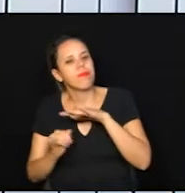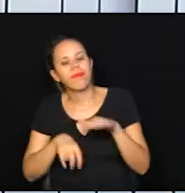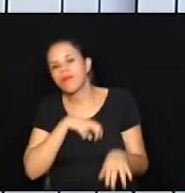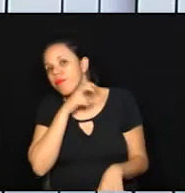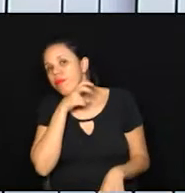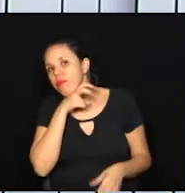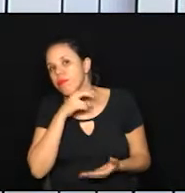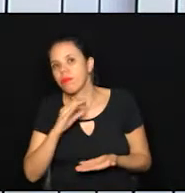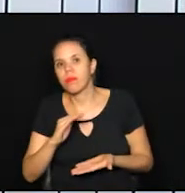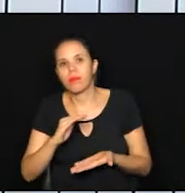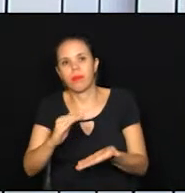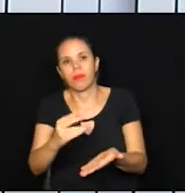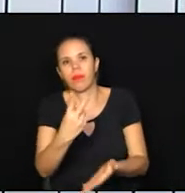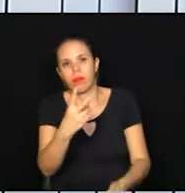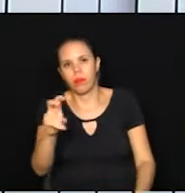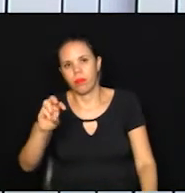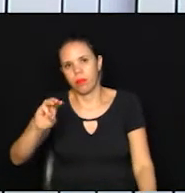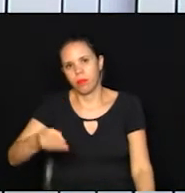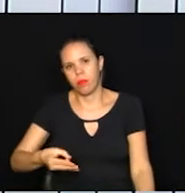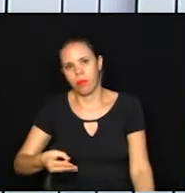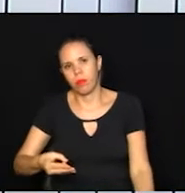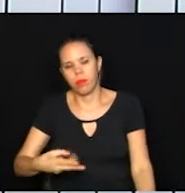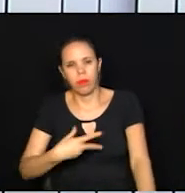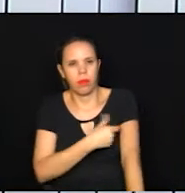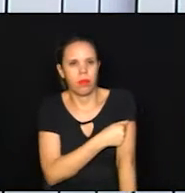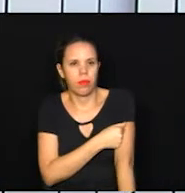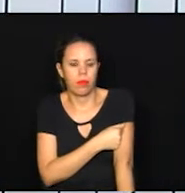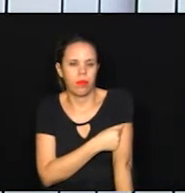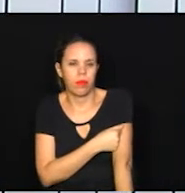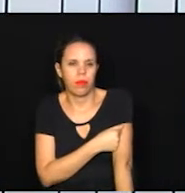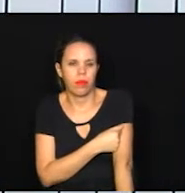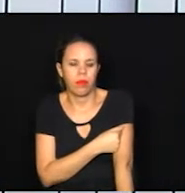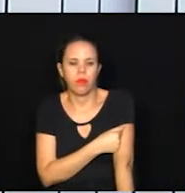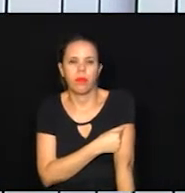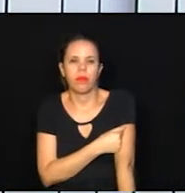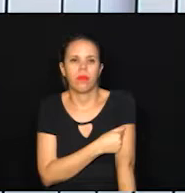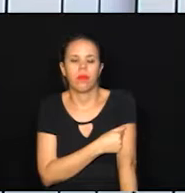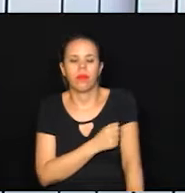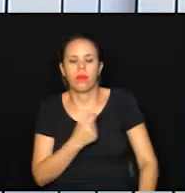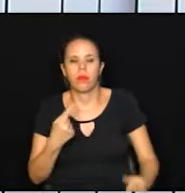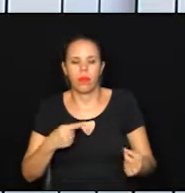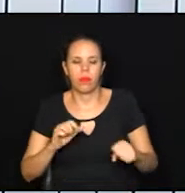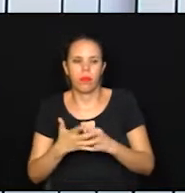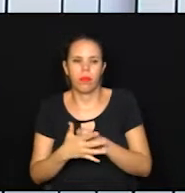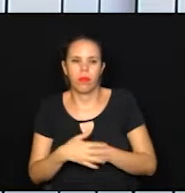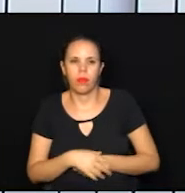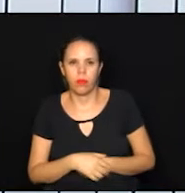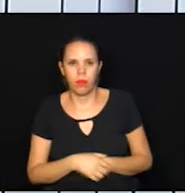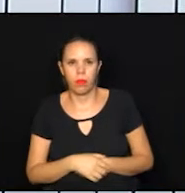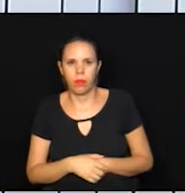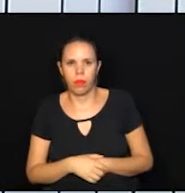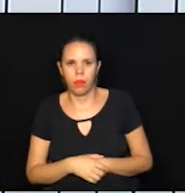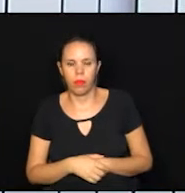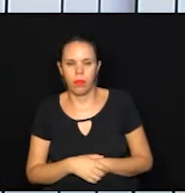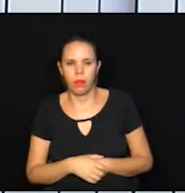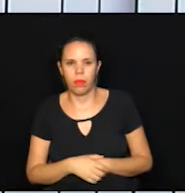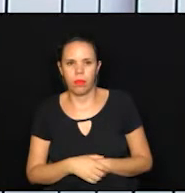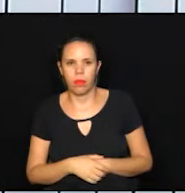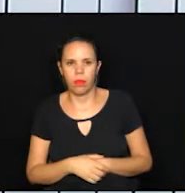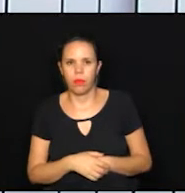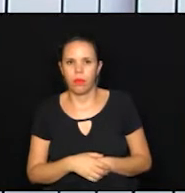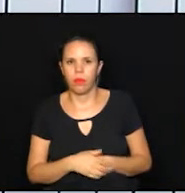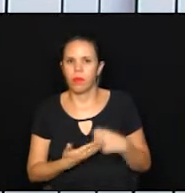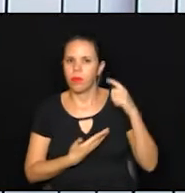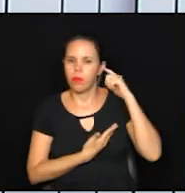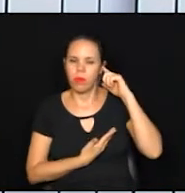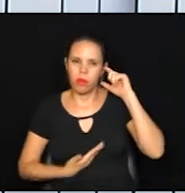entregou mais de 25 milhões de doses do imunizante contra a Covid-19. O estado tem